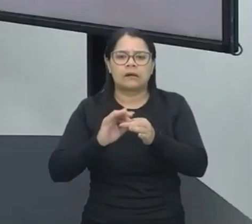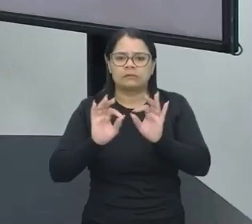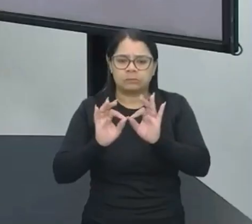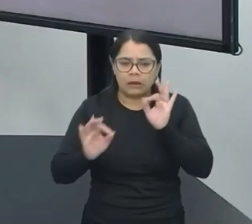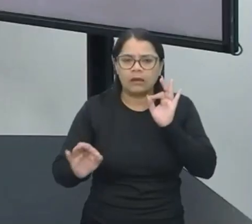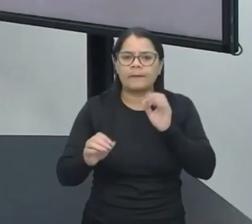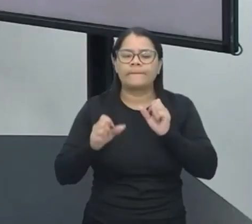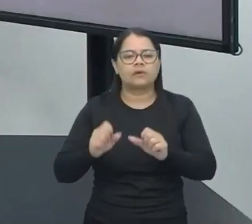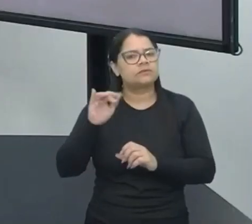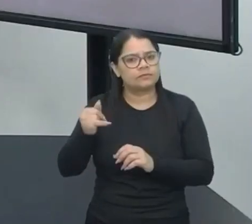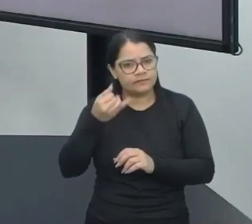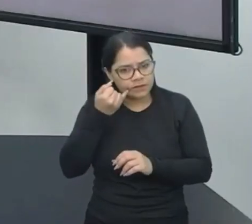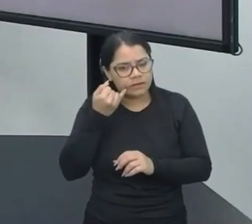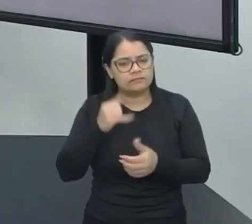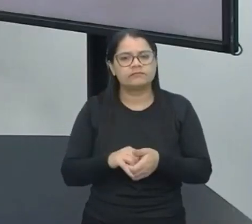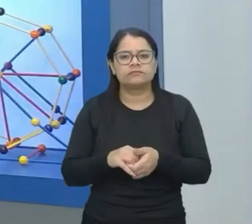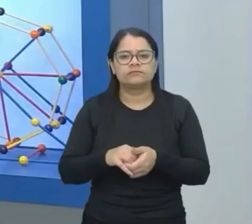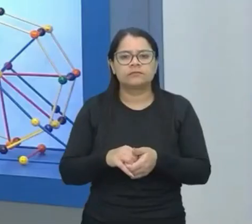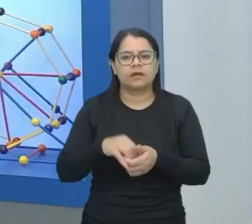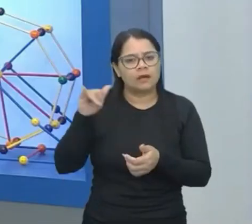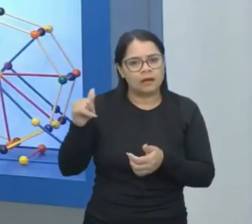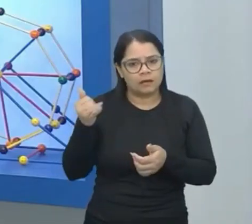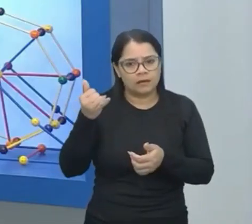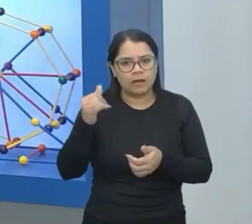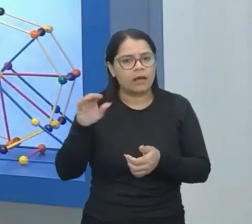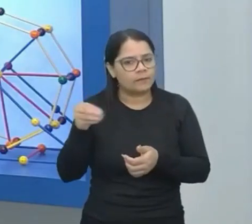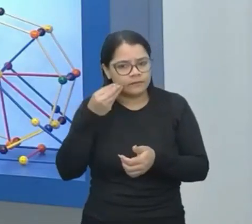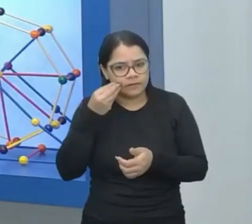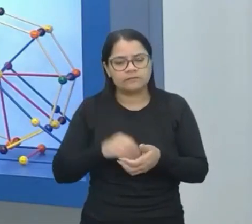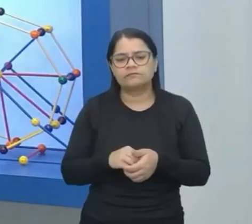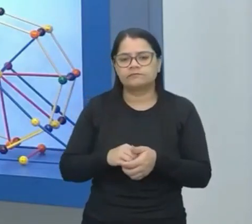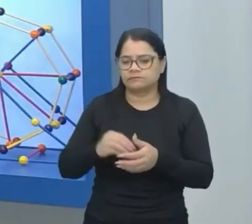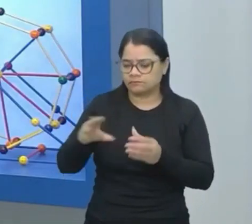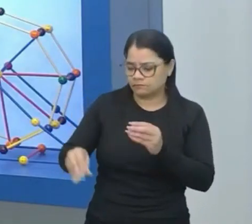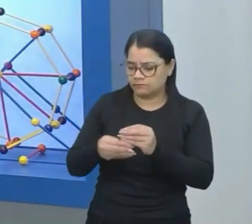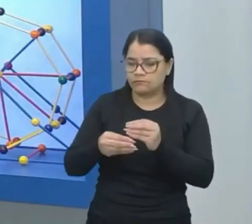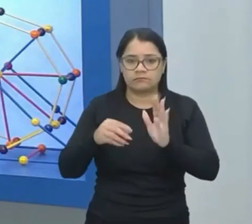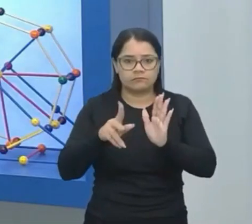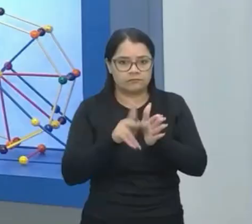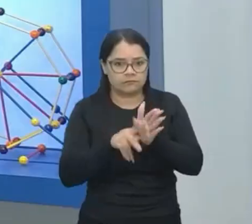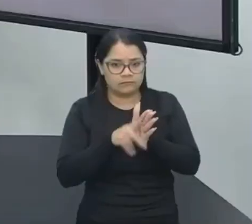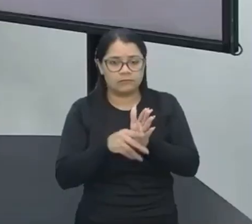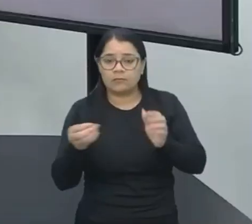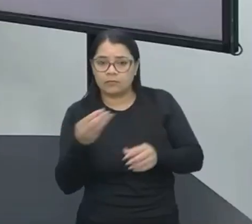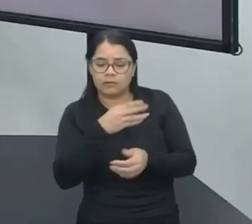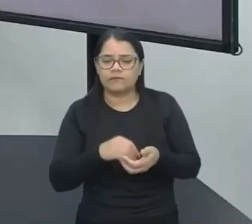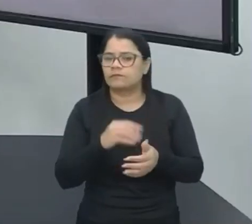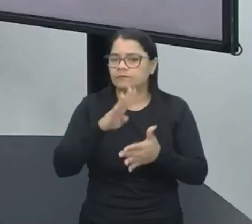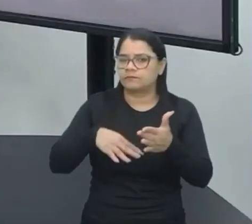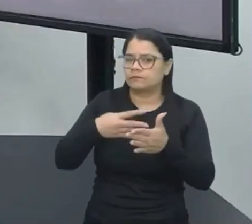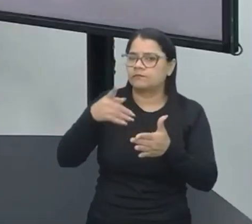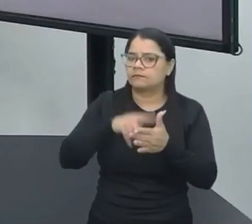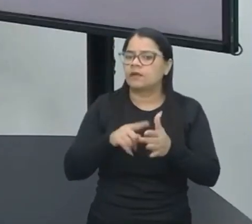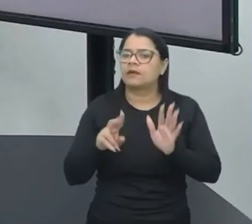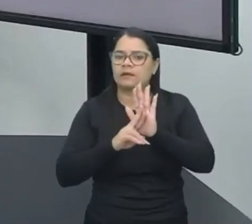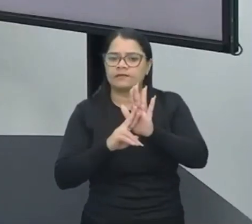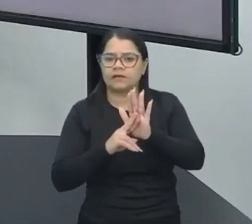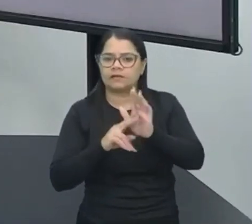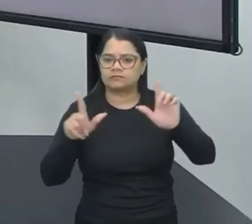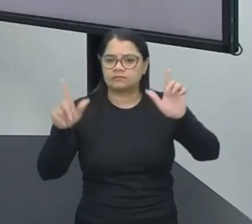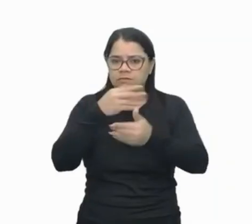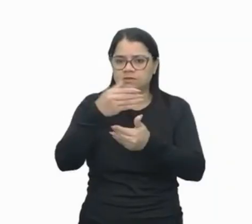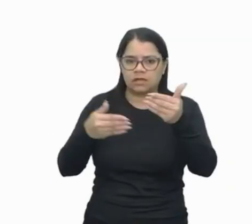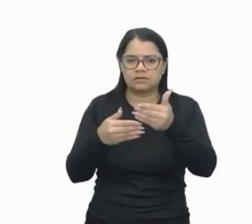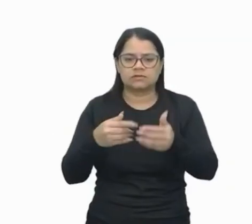ele pode reaproveitar, copiando aqueles blocos e colocando no novo projeto. Na parte de programação, referente aos